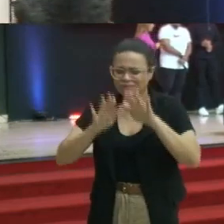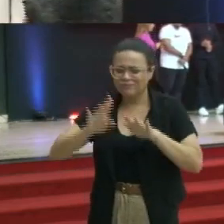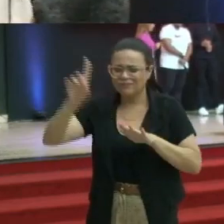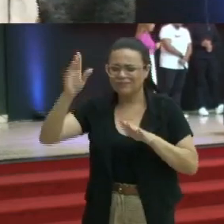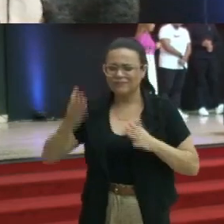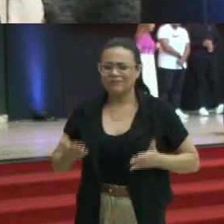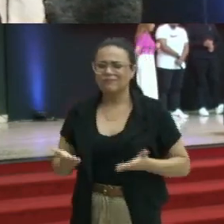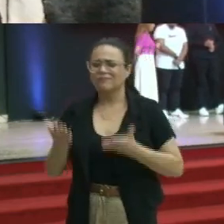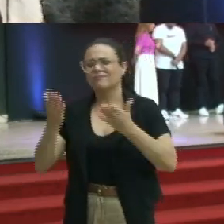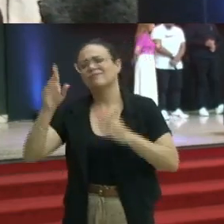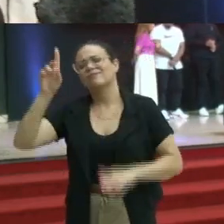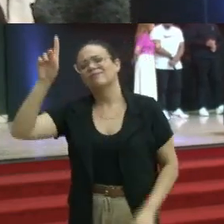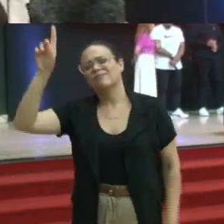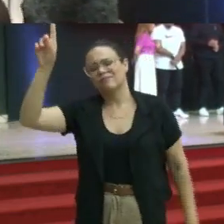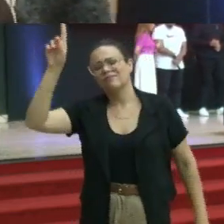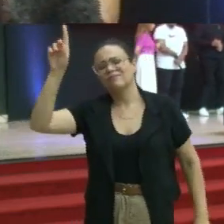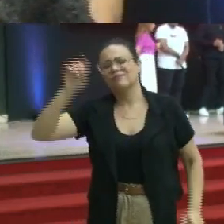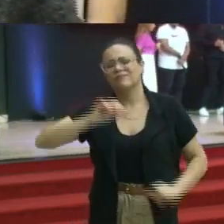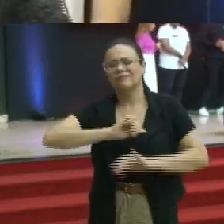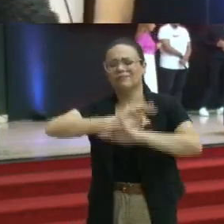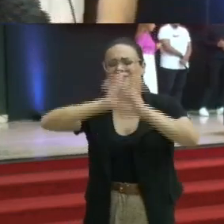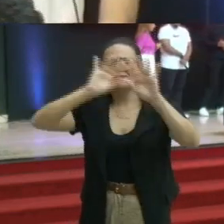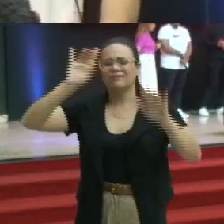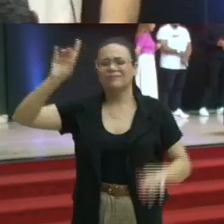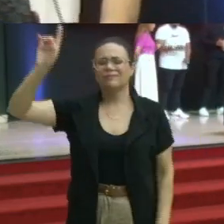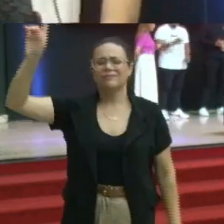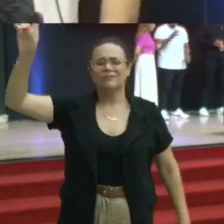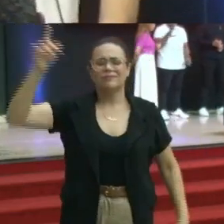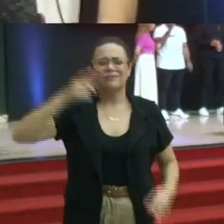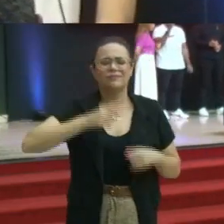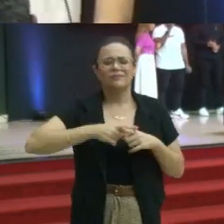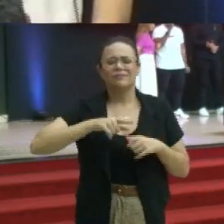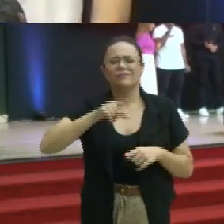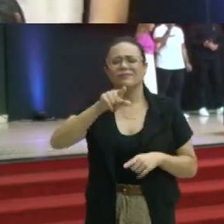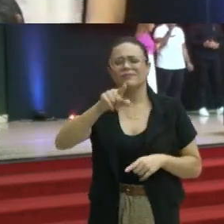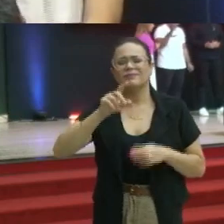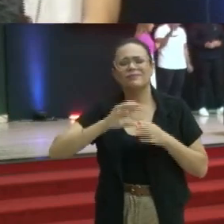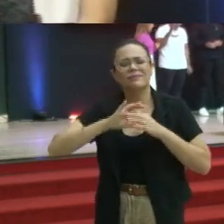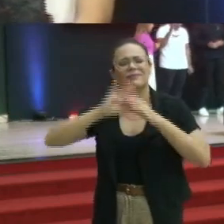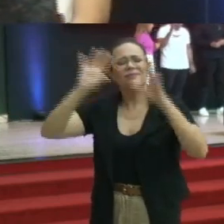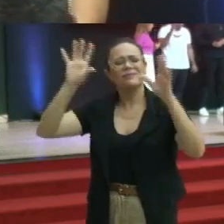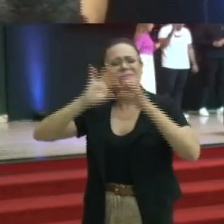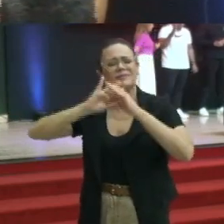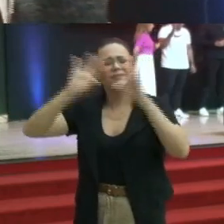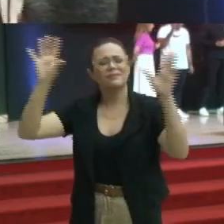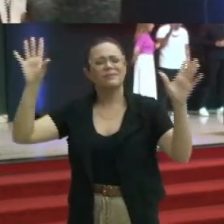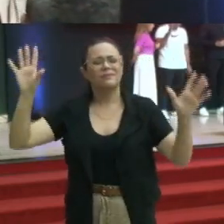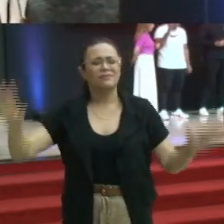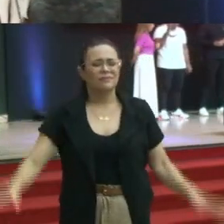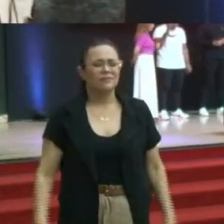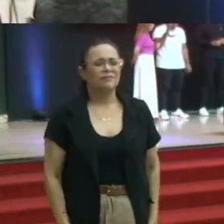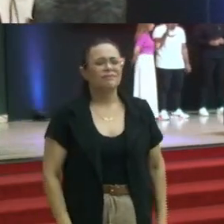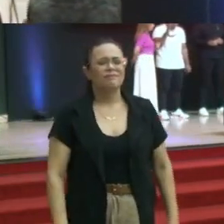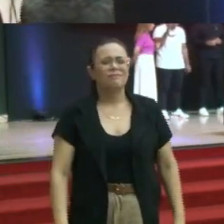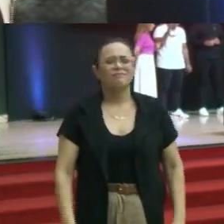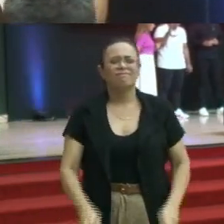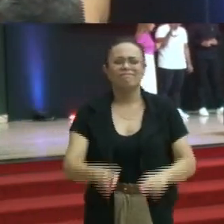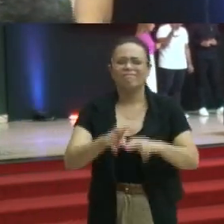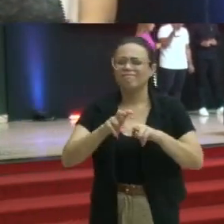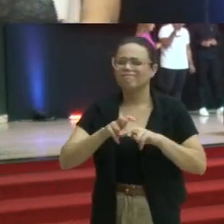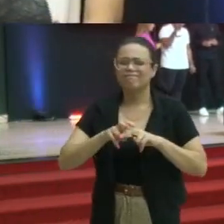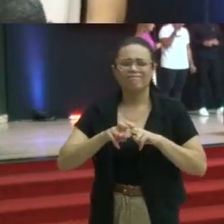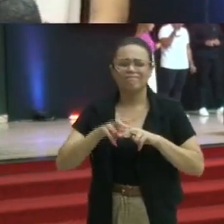exaltar, este é o momento de glorificar a Deus, porque você é livre, livre, livre. Por isso esse culto é um culto